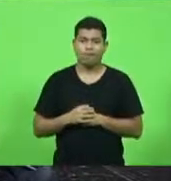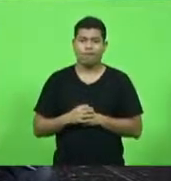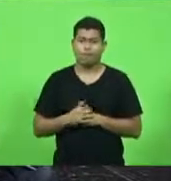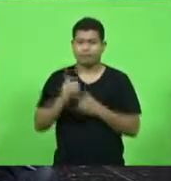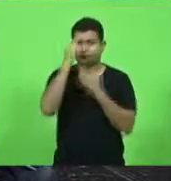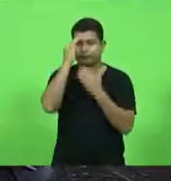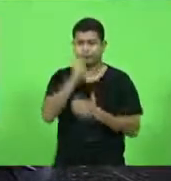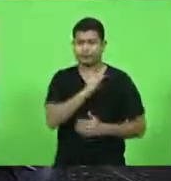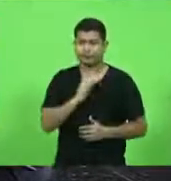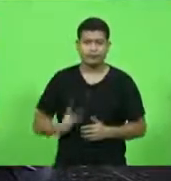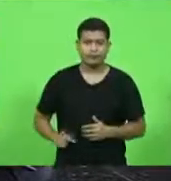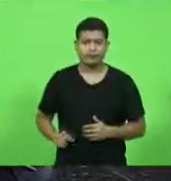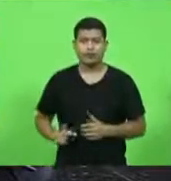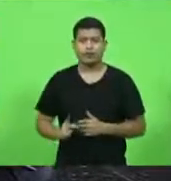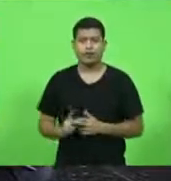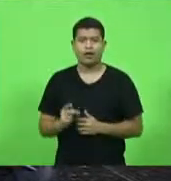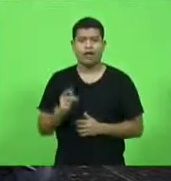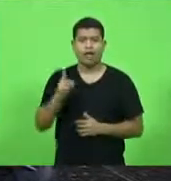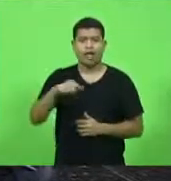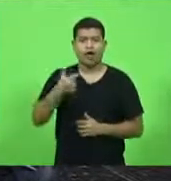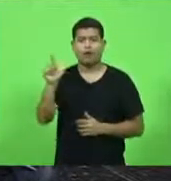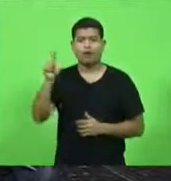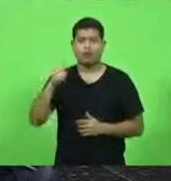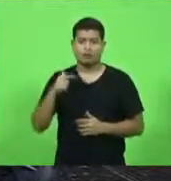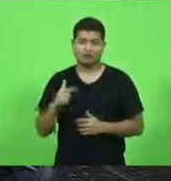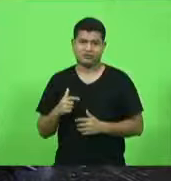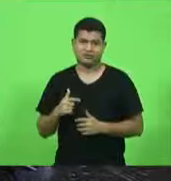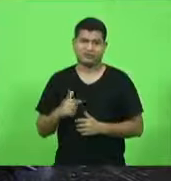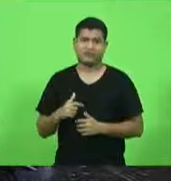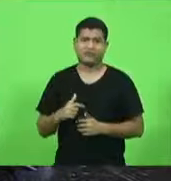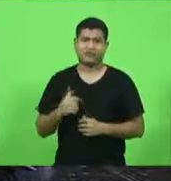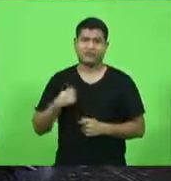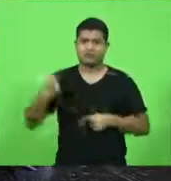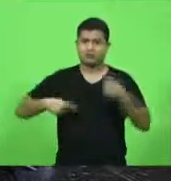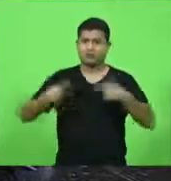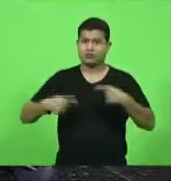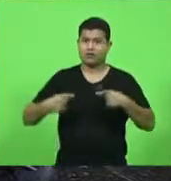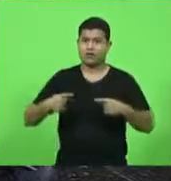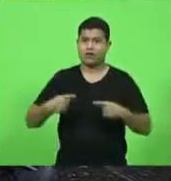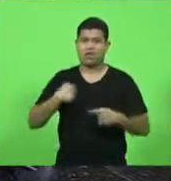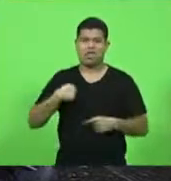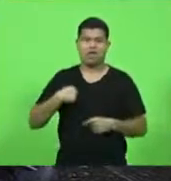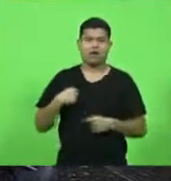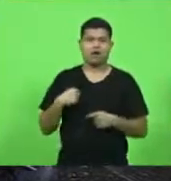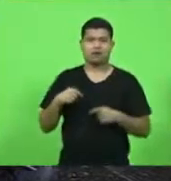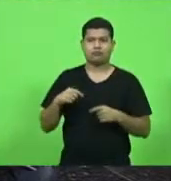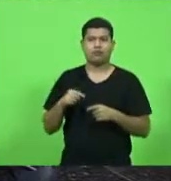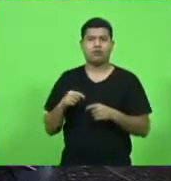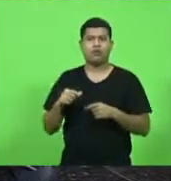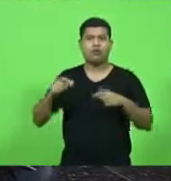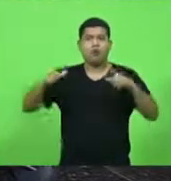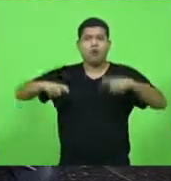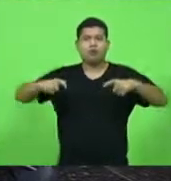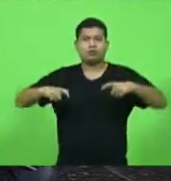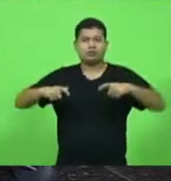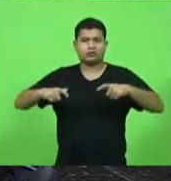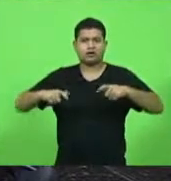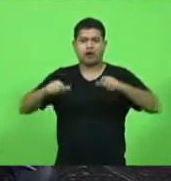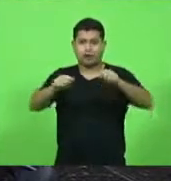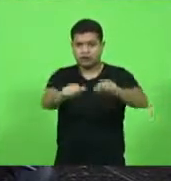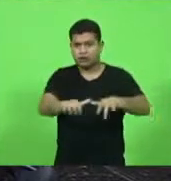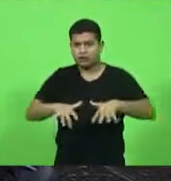presidente. É outra coisa que a gente vai ter que discutir isso aqui, e detalhe, não vou discutir nos corredores, eu vou discutir aqui no plenário aqui.